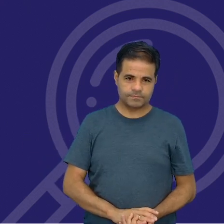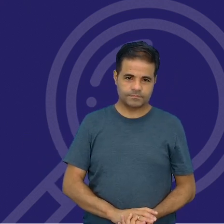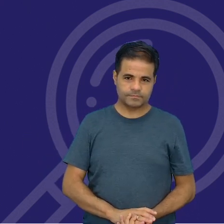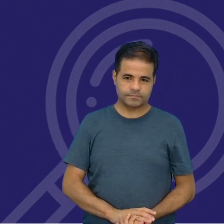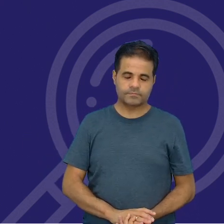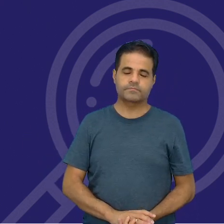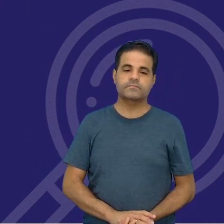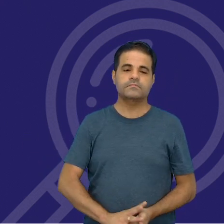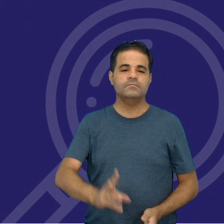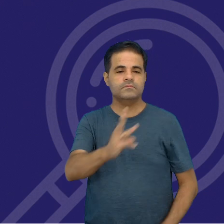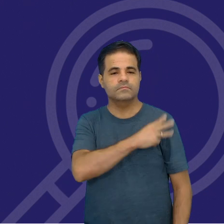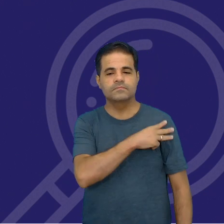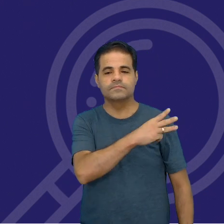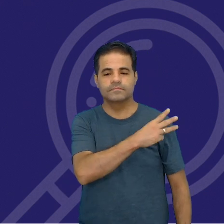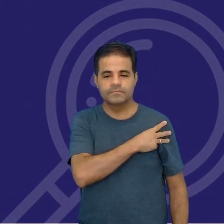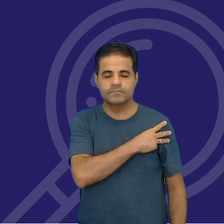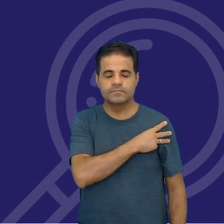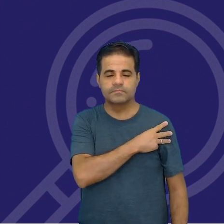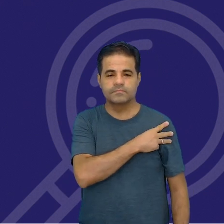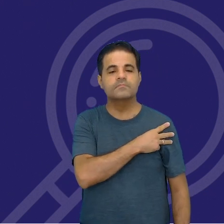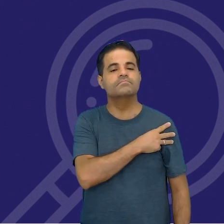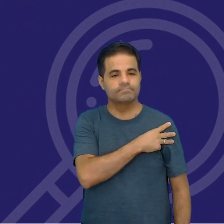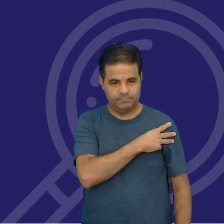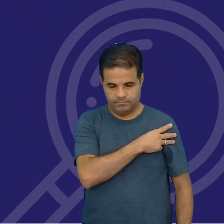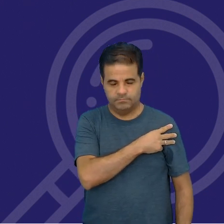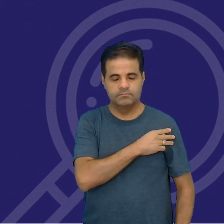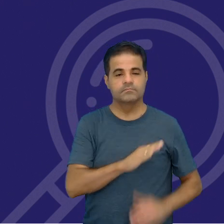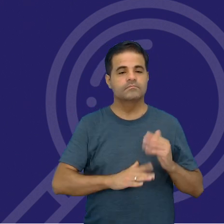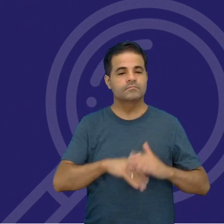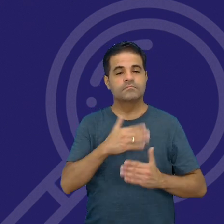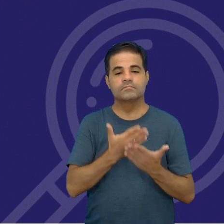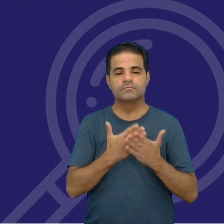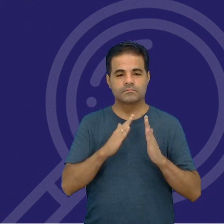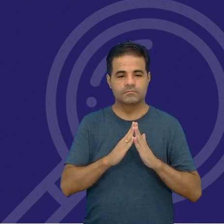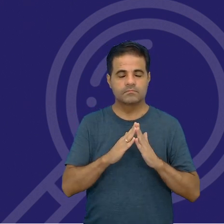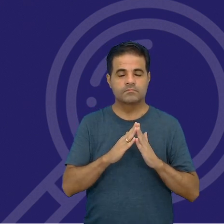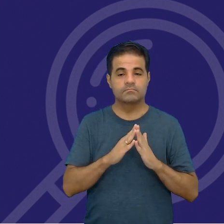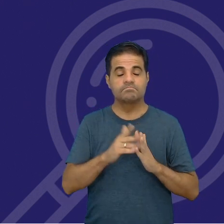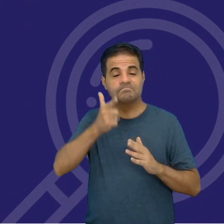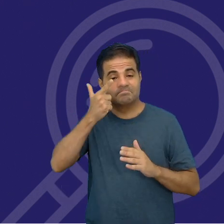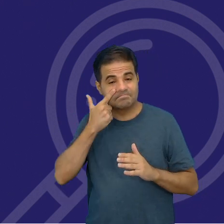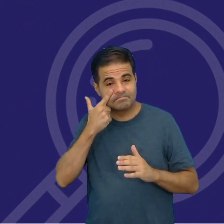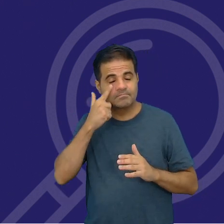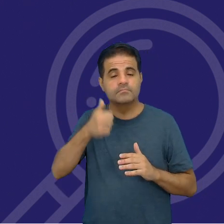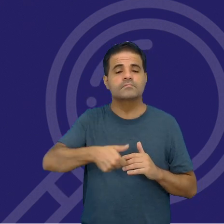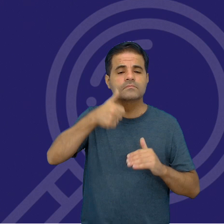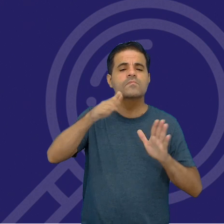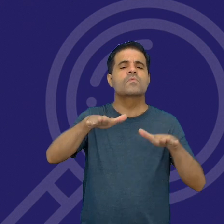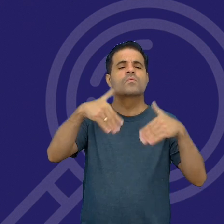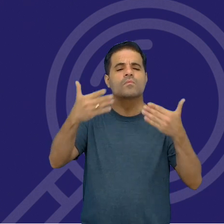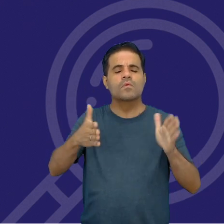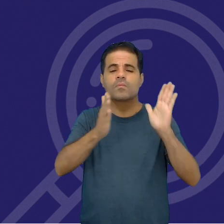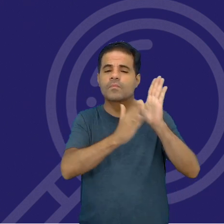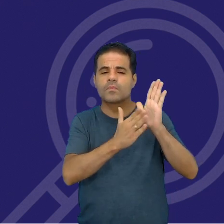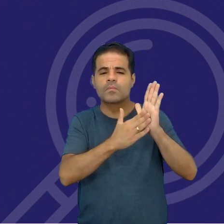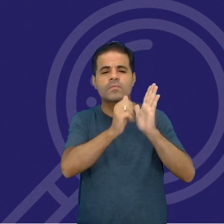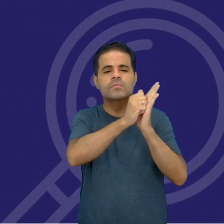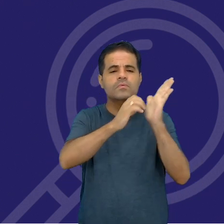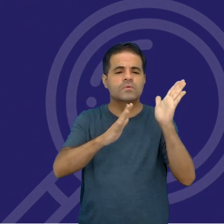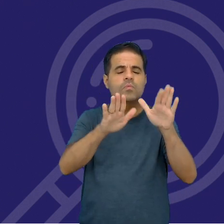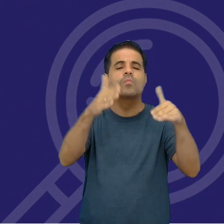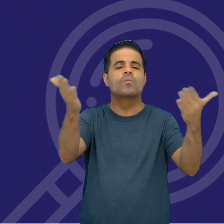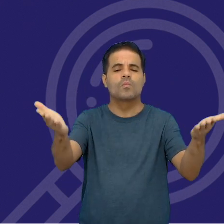da terceira série. Na verdade, é o São Paulo Faz Escola, me desculpem. Vamos ver melhor. Qual é a proposta dessa